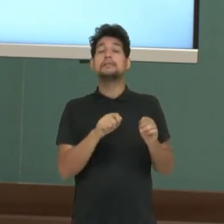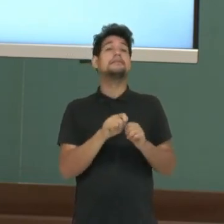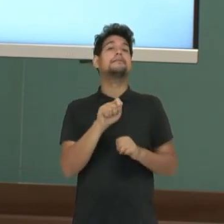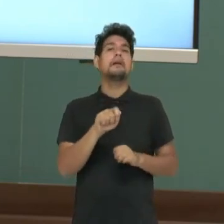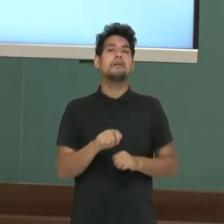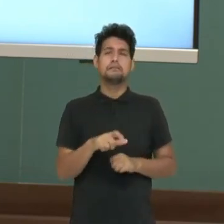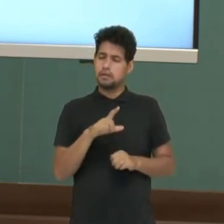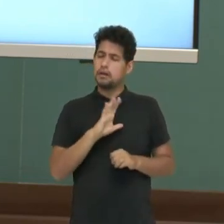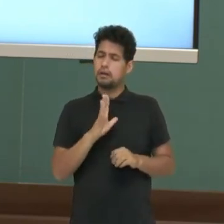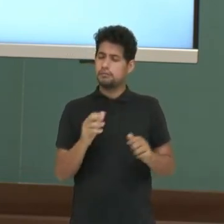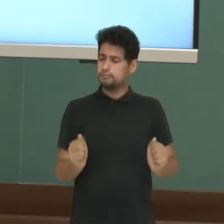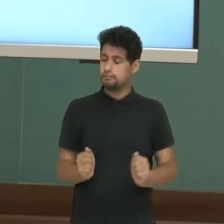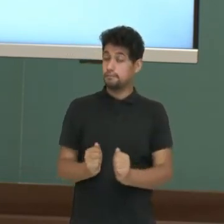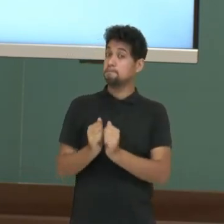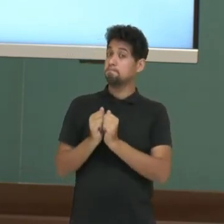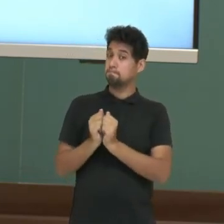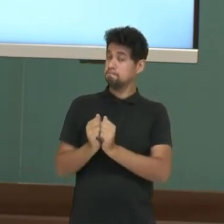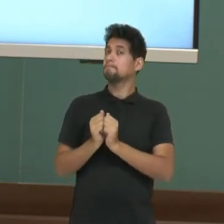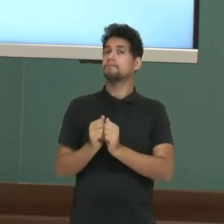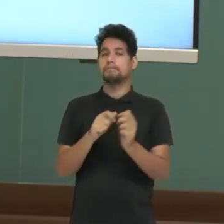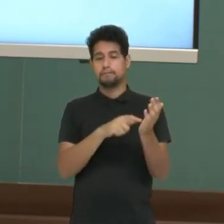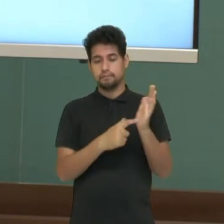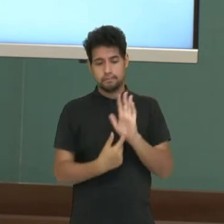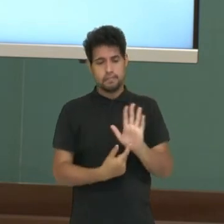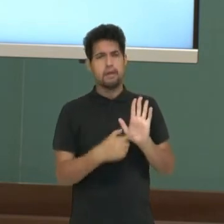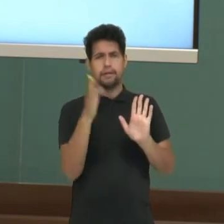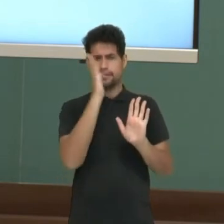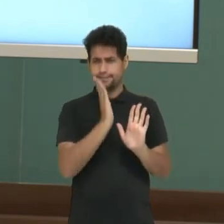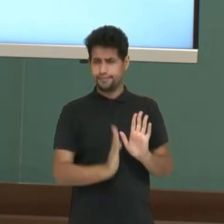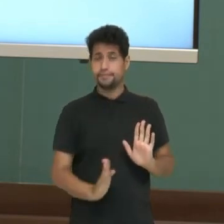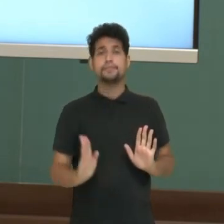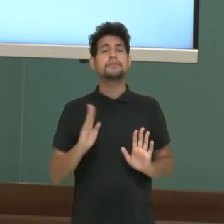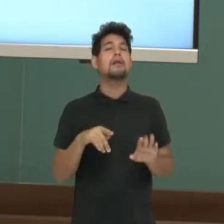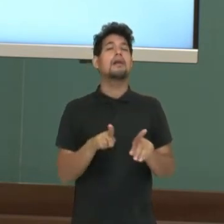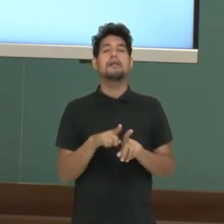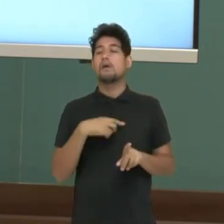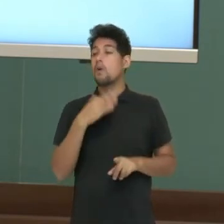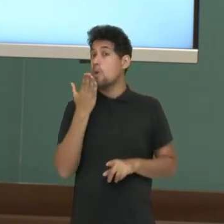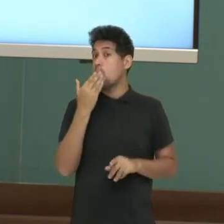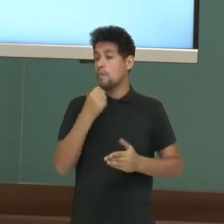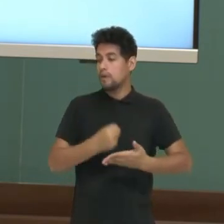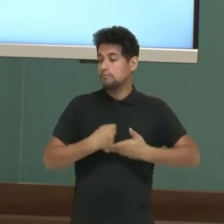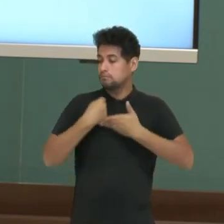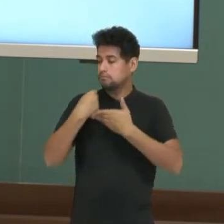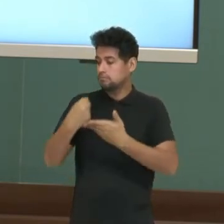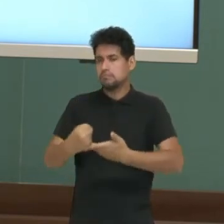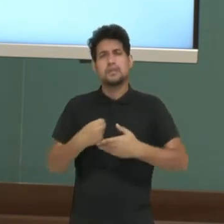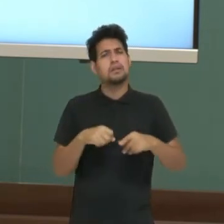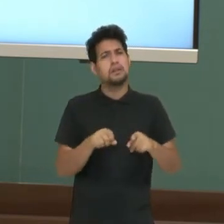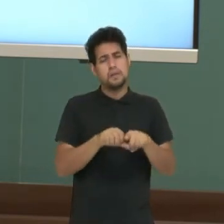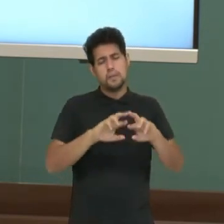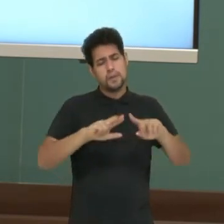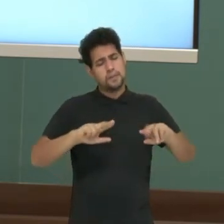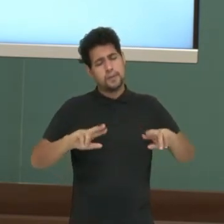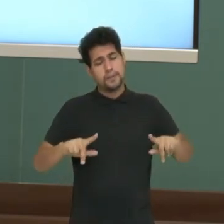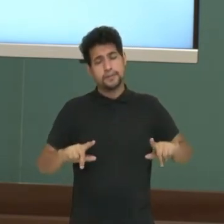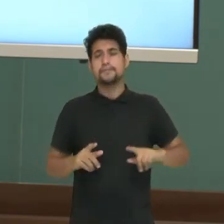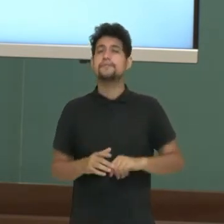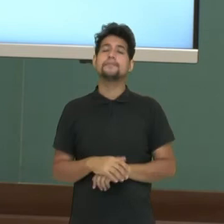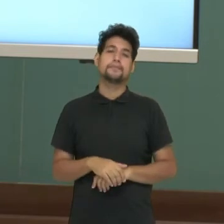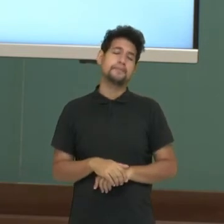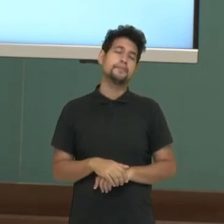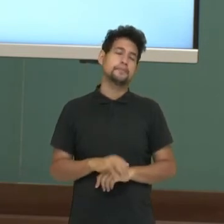estavam no continente para trazer para o Brasil de volta, também trazem alimentos e equipamentos científicos e assim por diante,